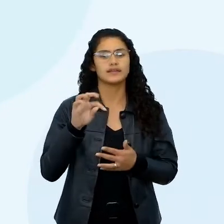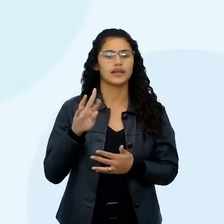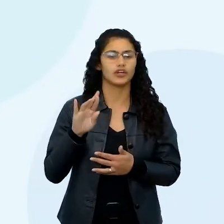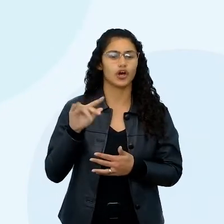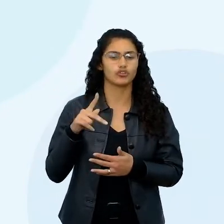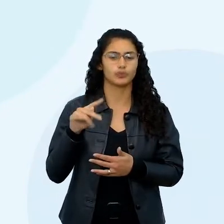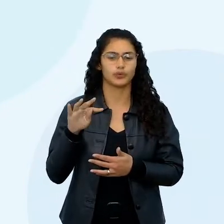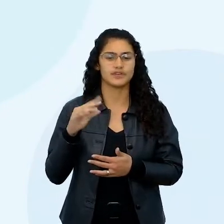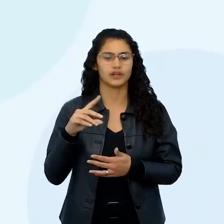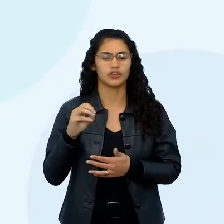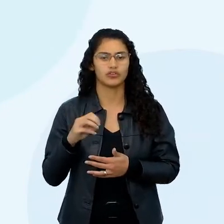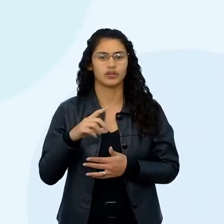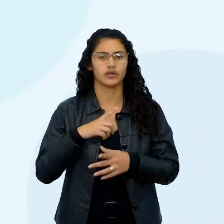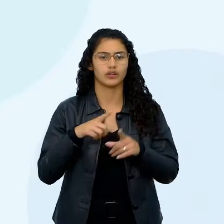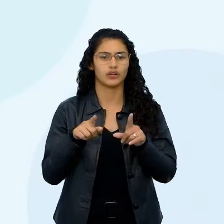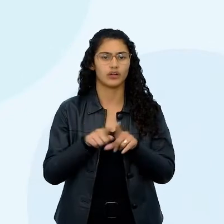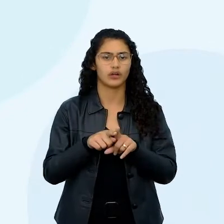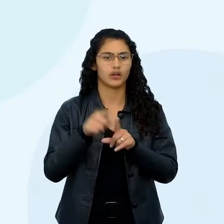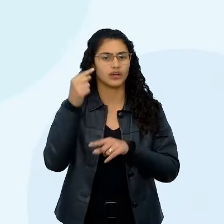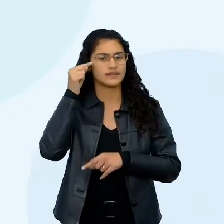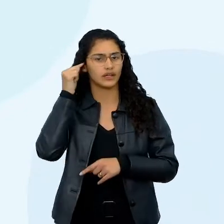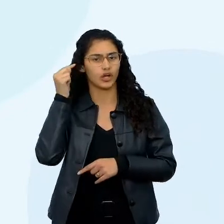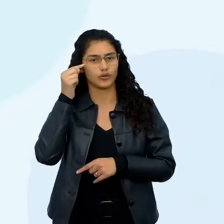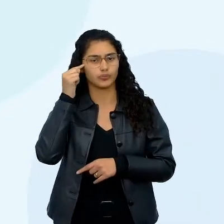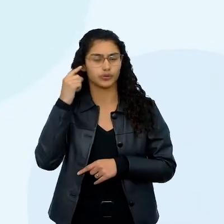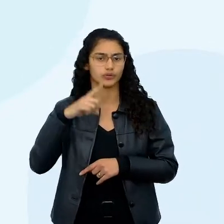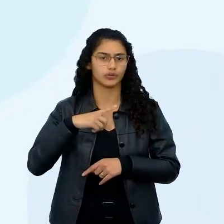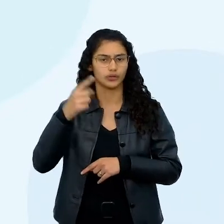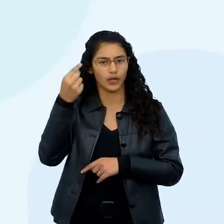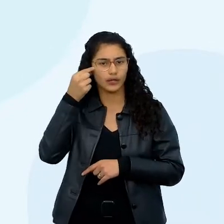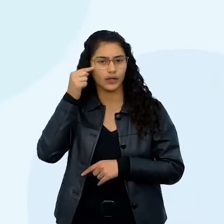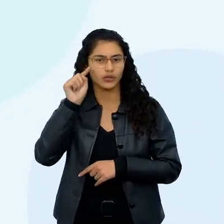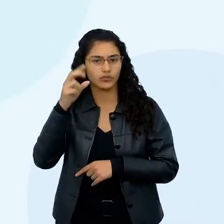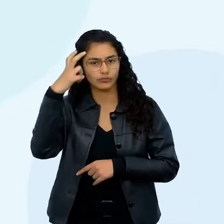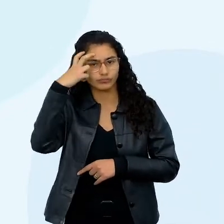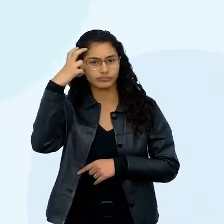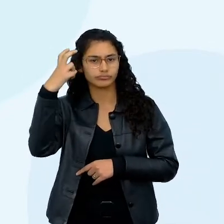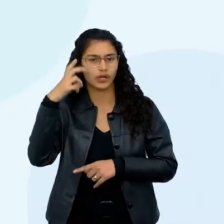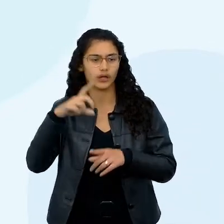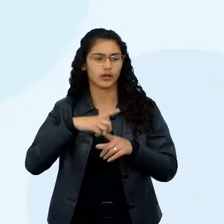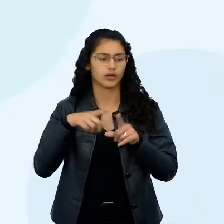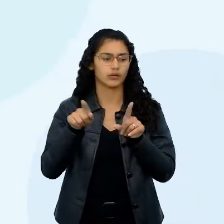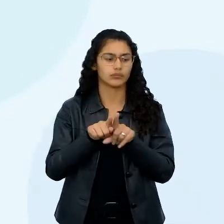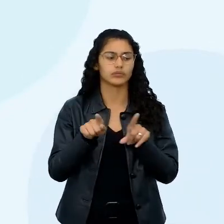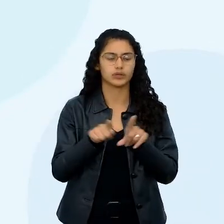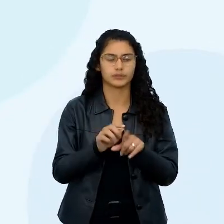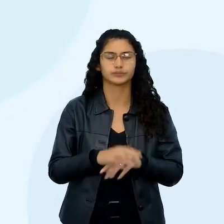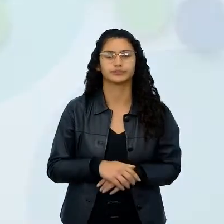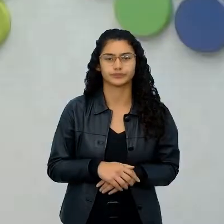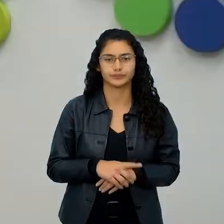do japonês que é o inteligente, que é